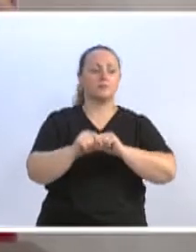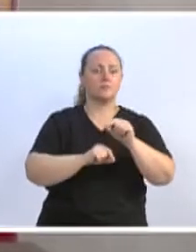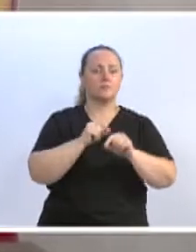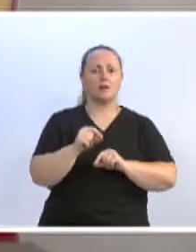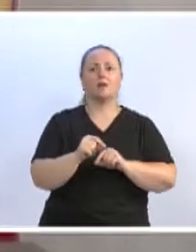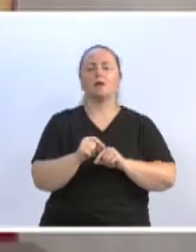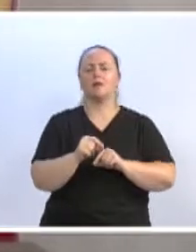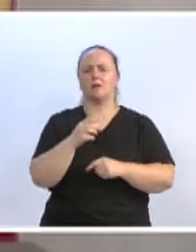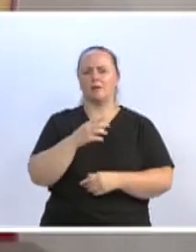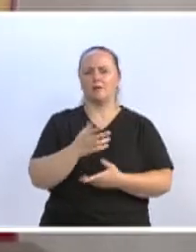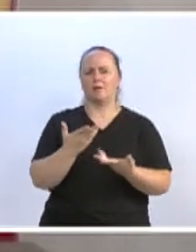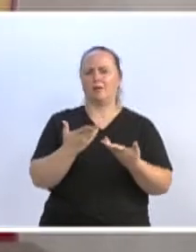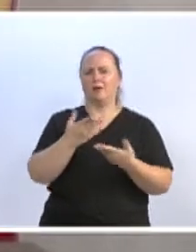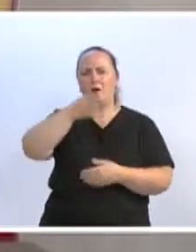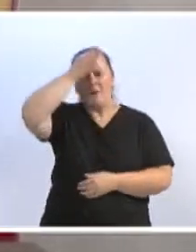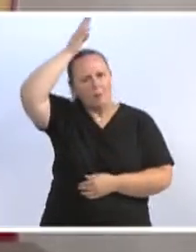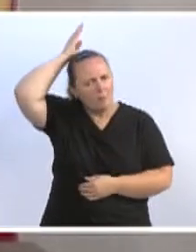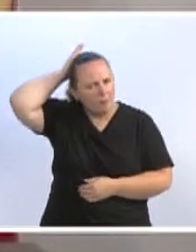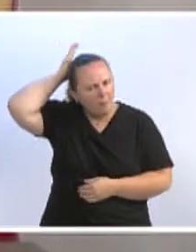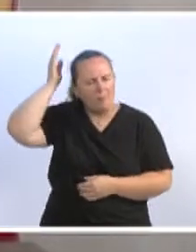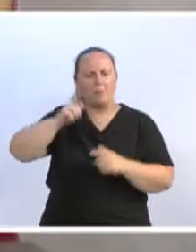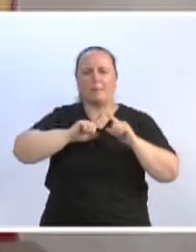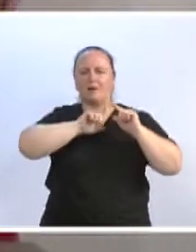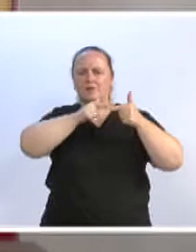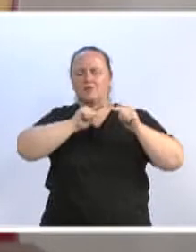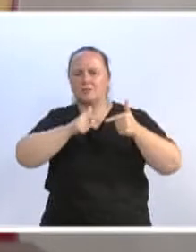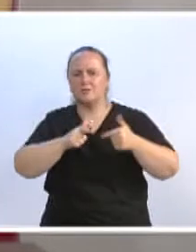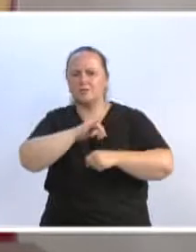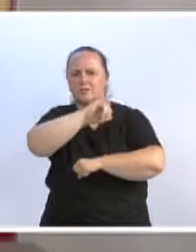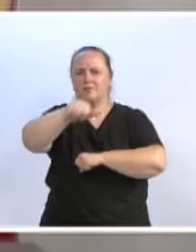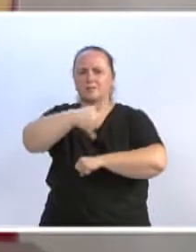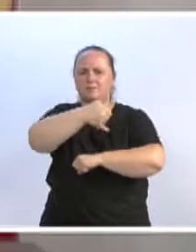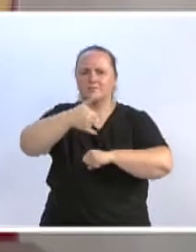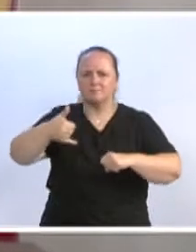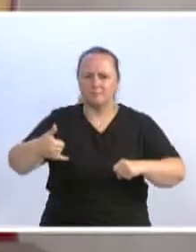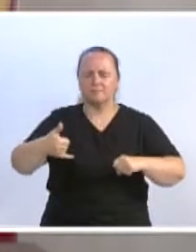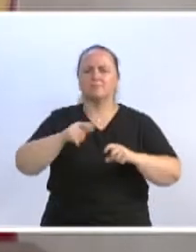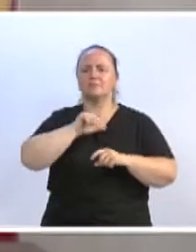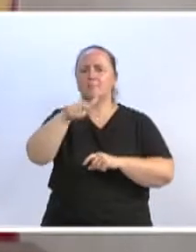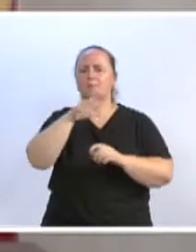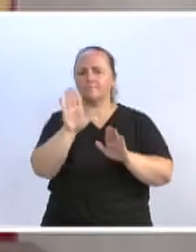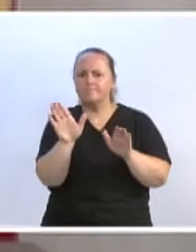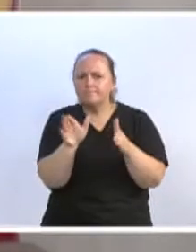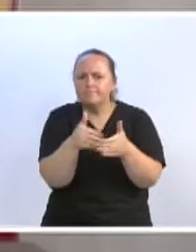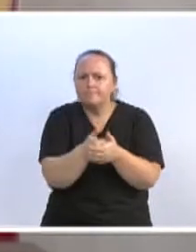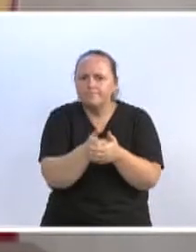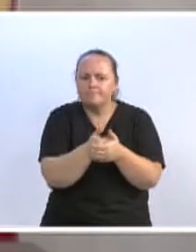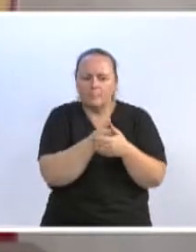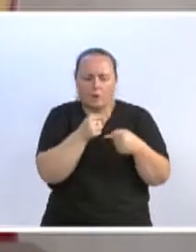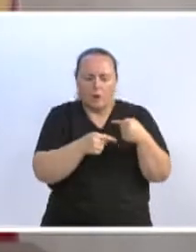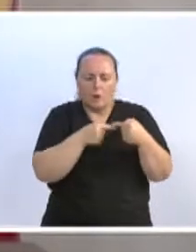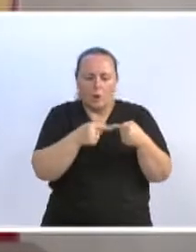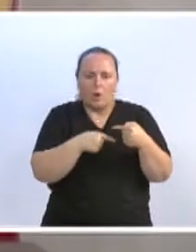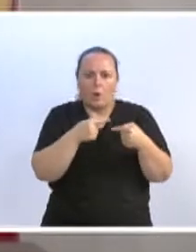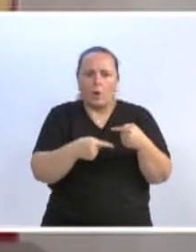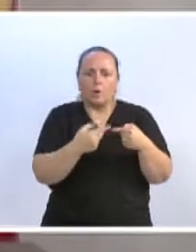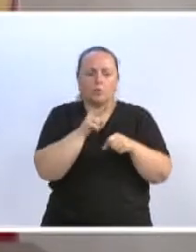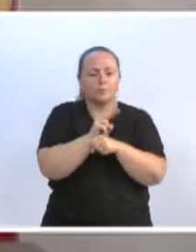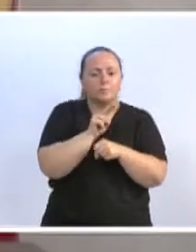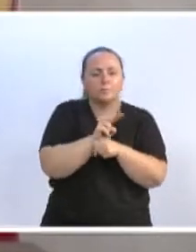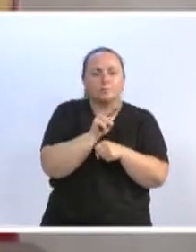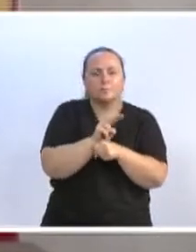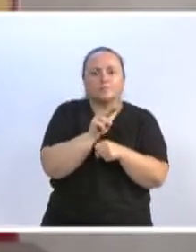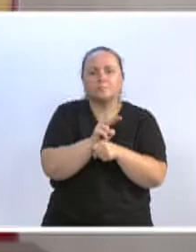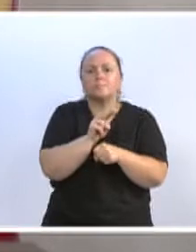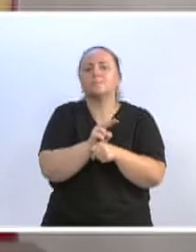perseguição romana, destruição de Jerusalém, depois do ano 70, eles escondem aqueles rolos e preservam aqueles